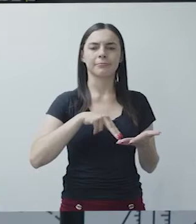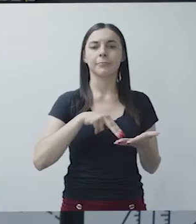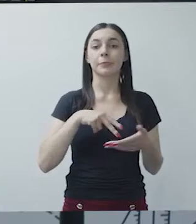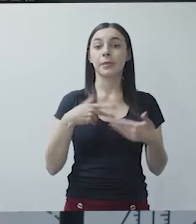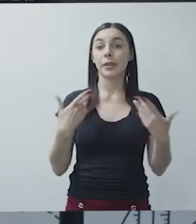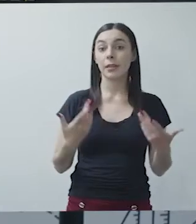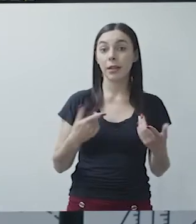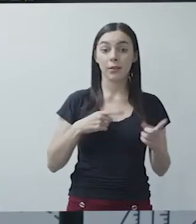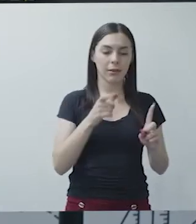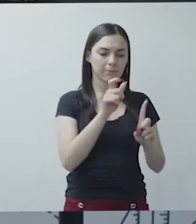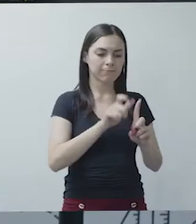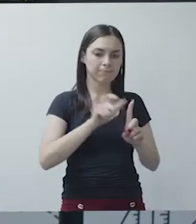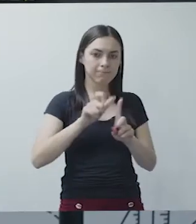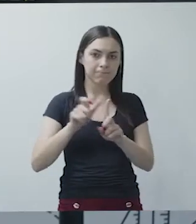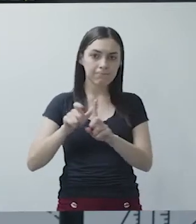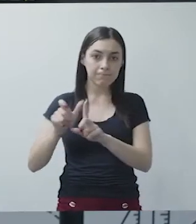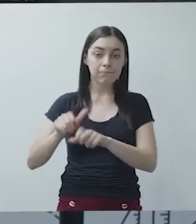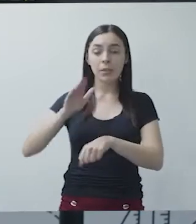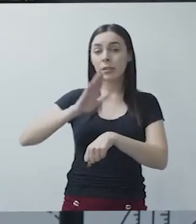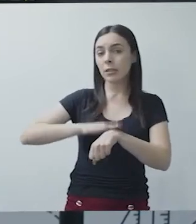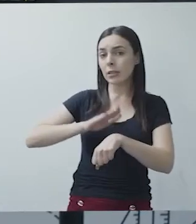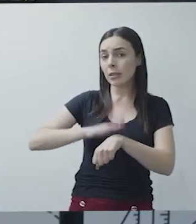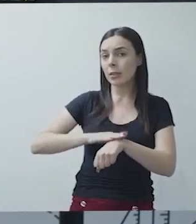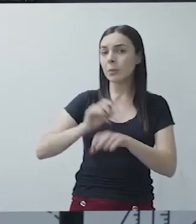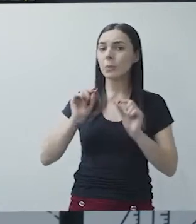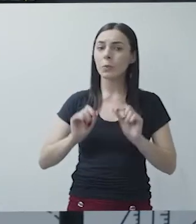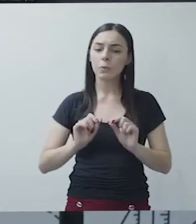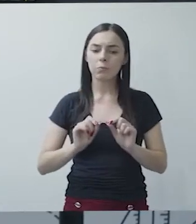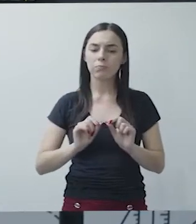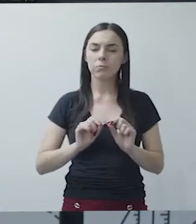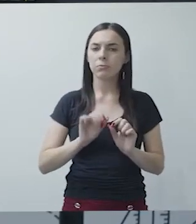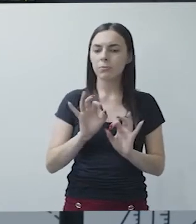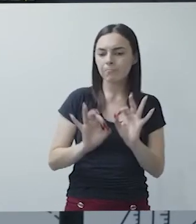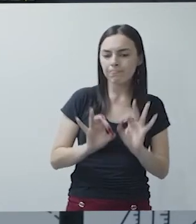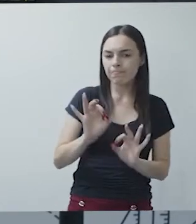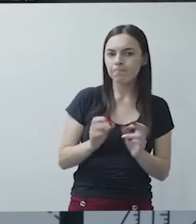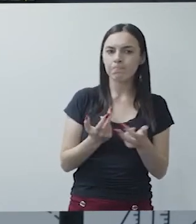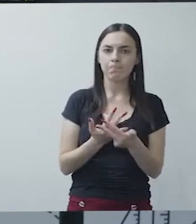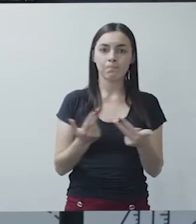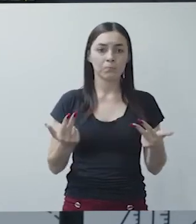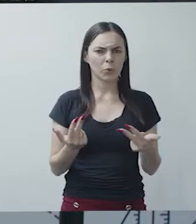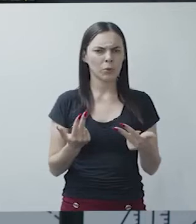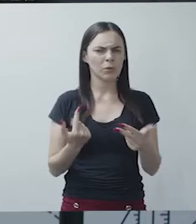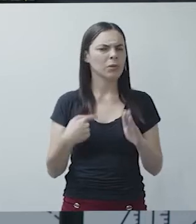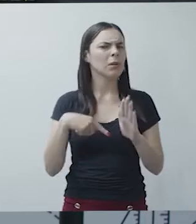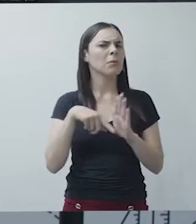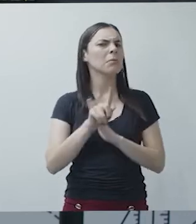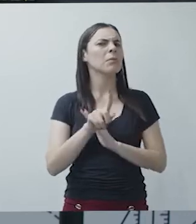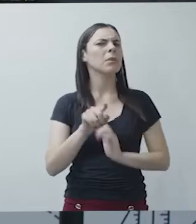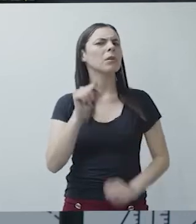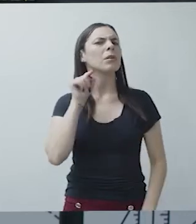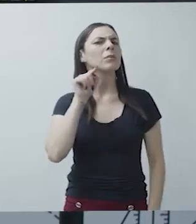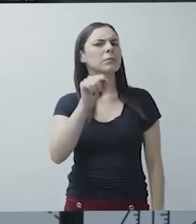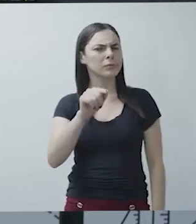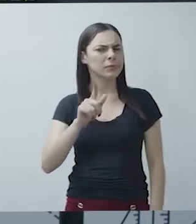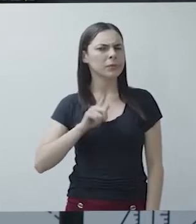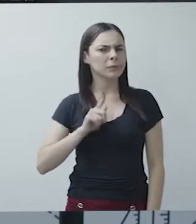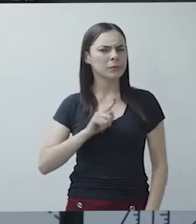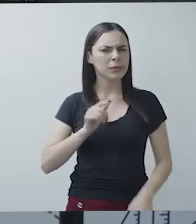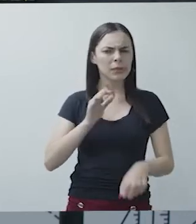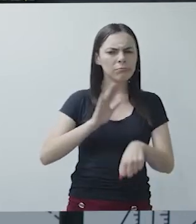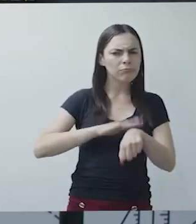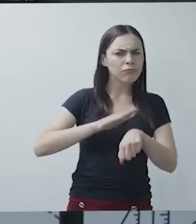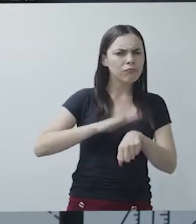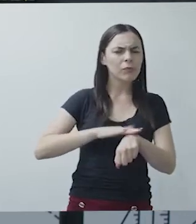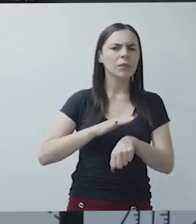poema tem um momento para fazer alguma coisa. Você aí na sua casa também tem algum